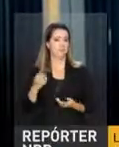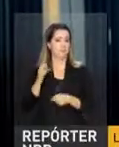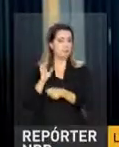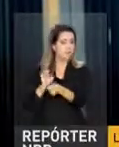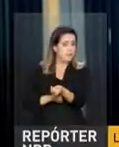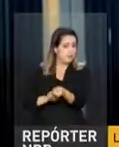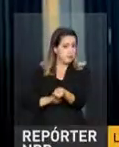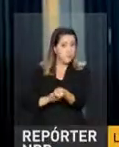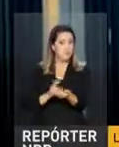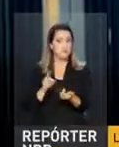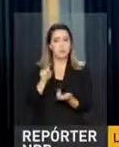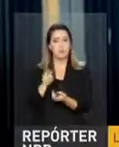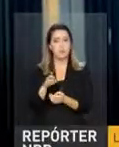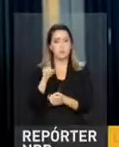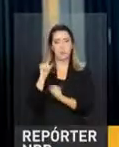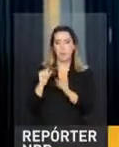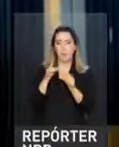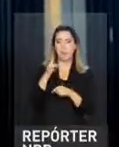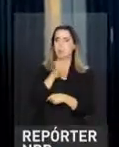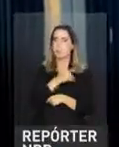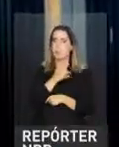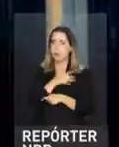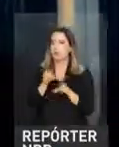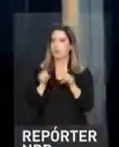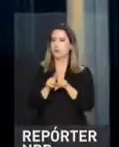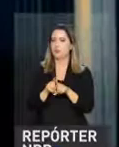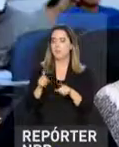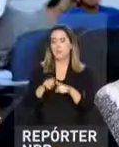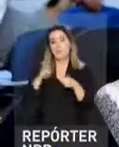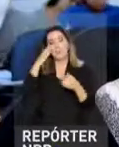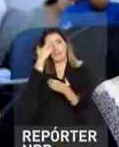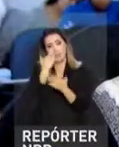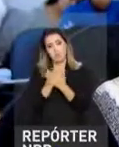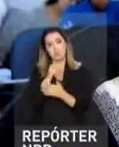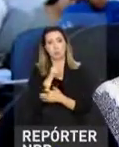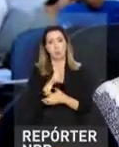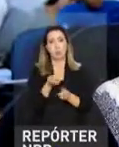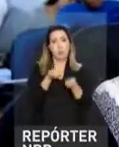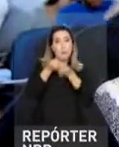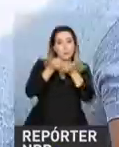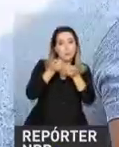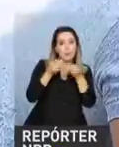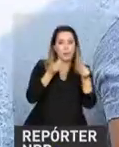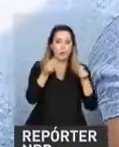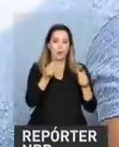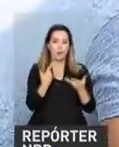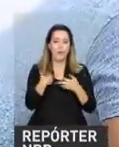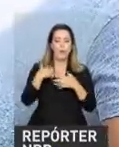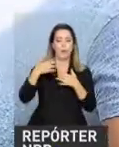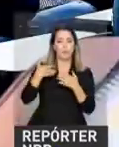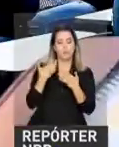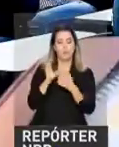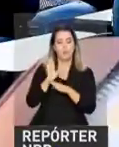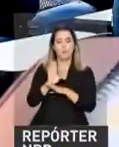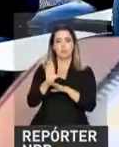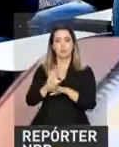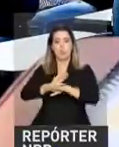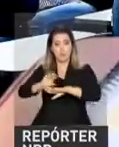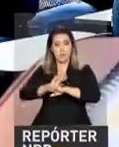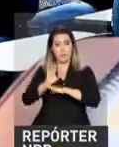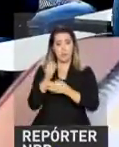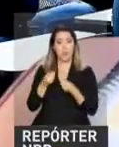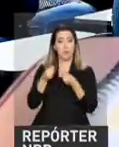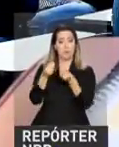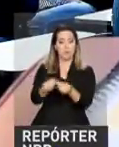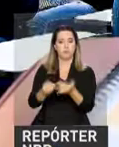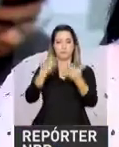nervosa, com um pouco de medo também, mas eu tô confiante. Para controlar a ansiedade, o cursinho disponibiliza acompanhamento